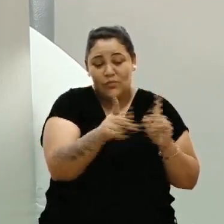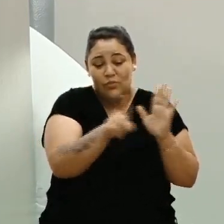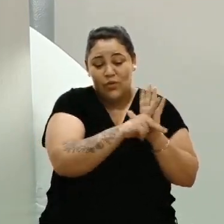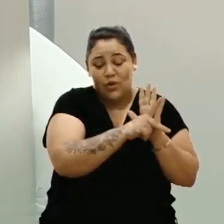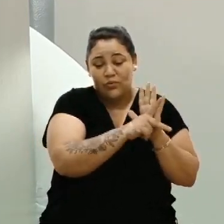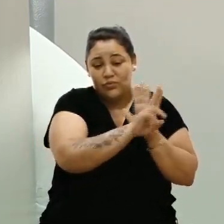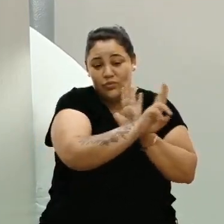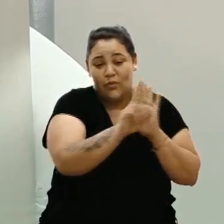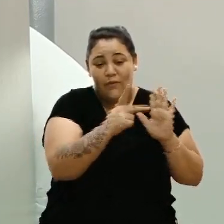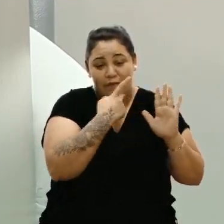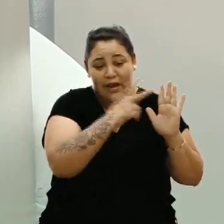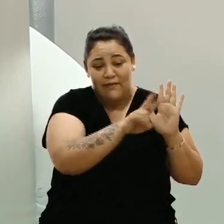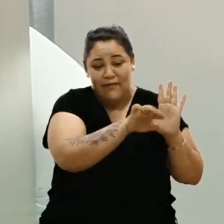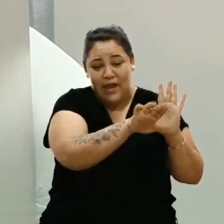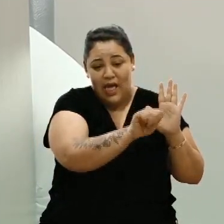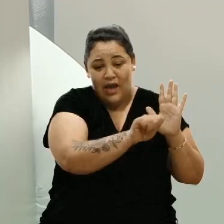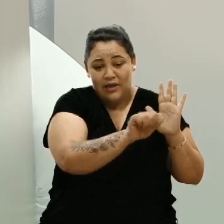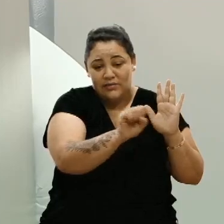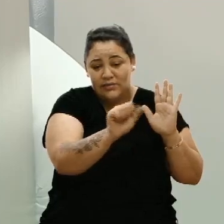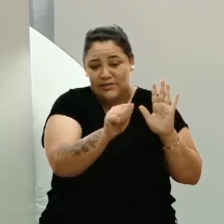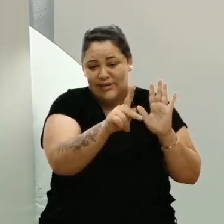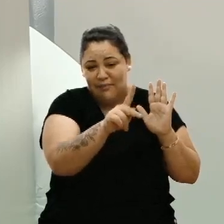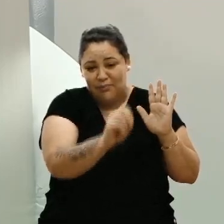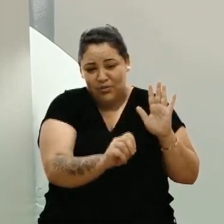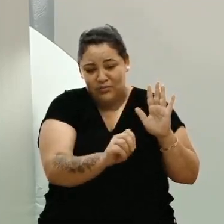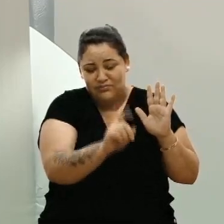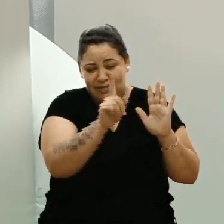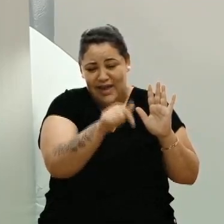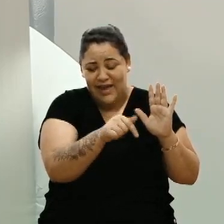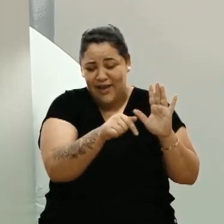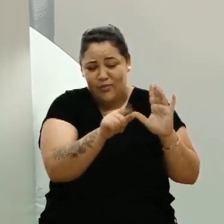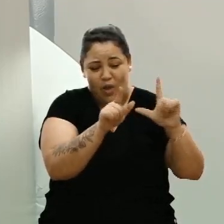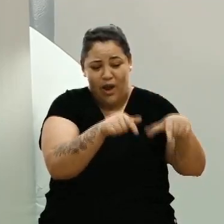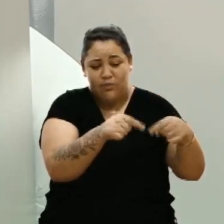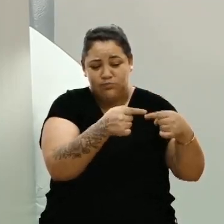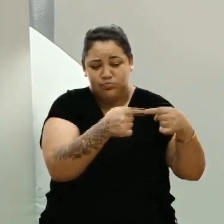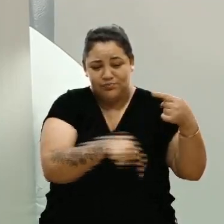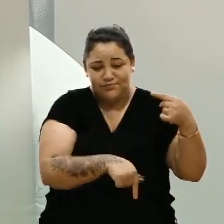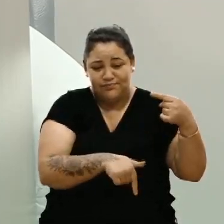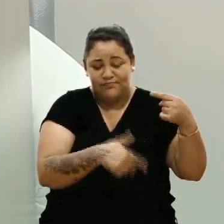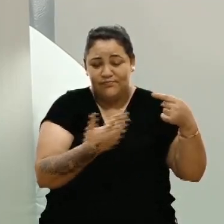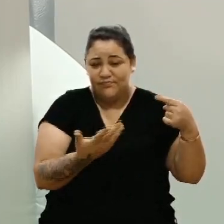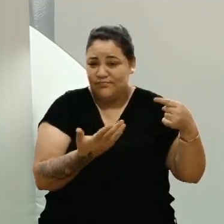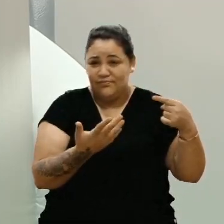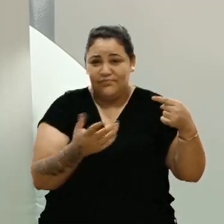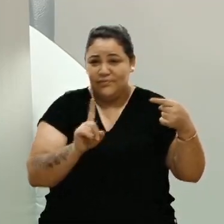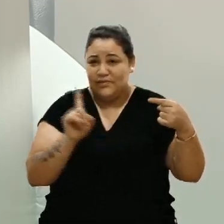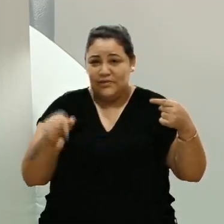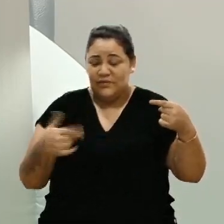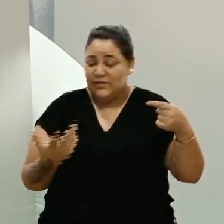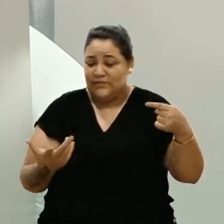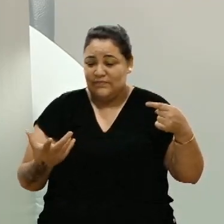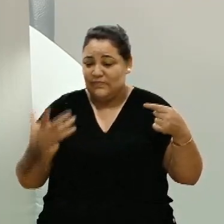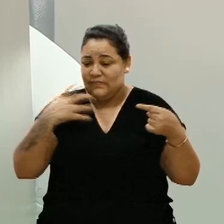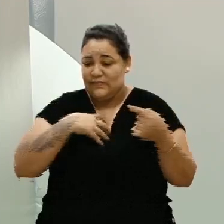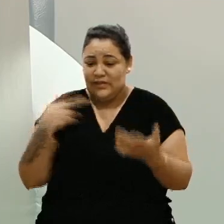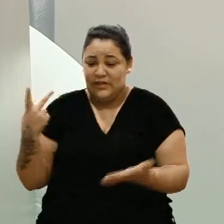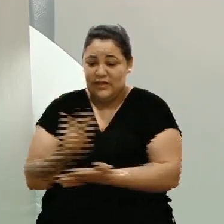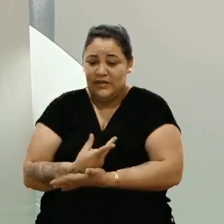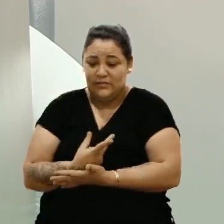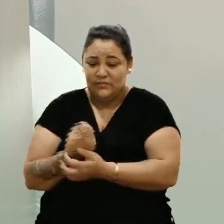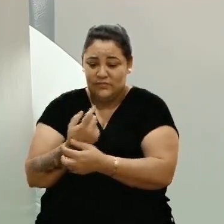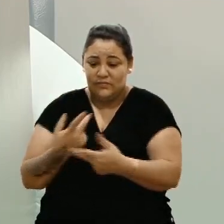moram numa condição totalmente imprópria. Não é digna as condições que elas têm para